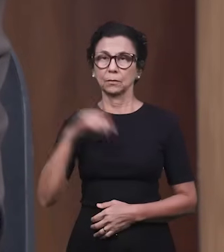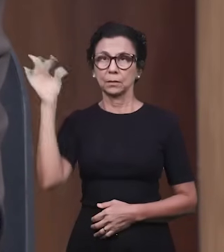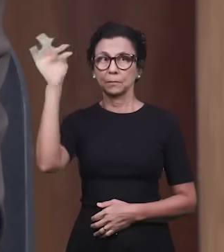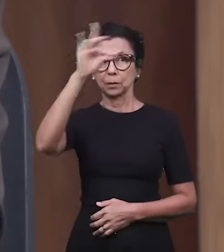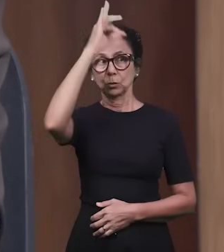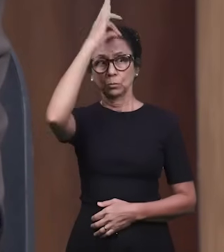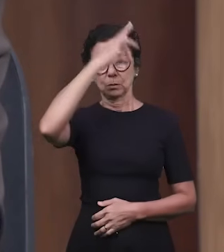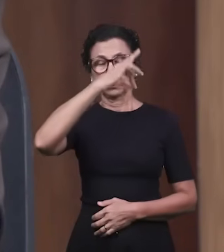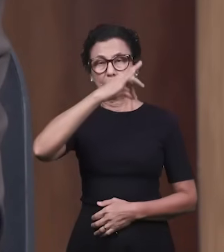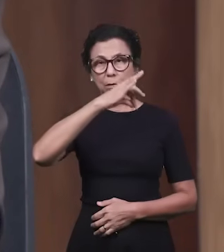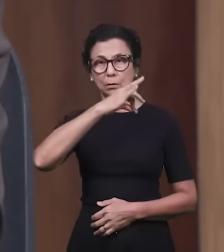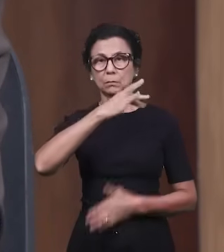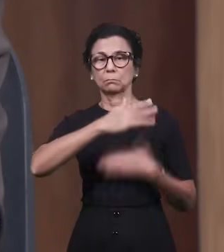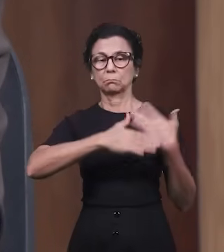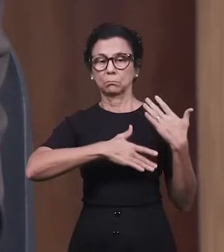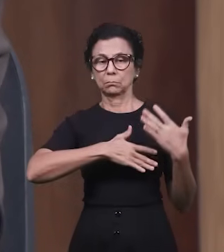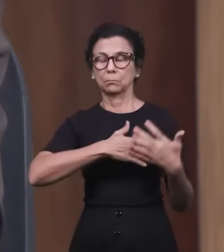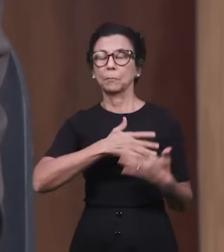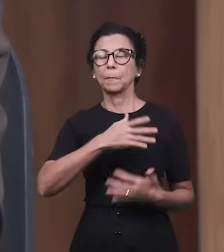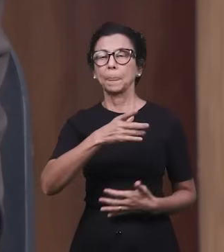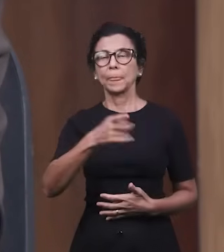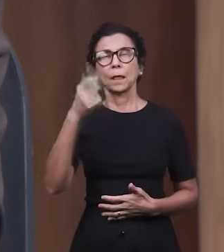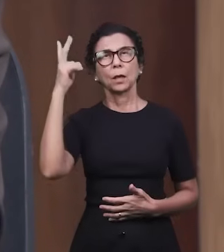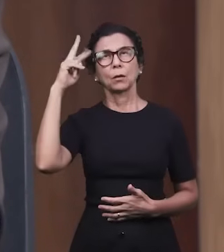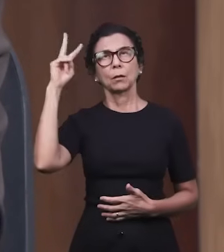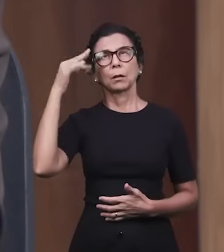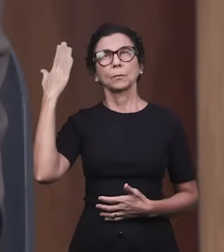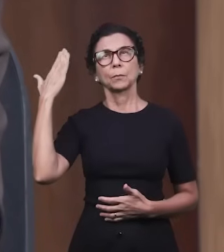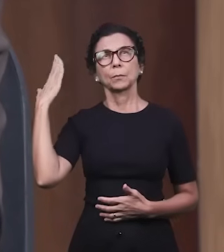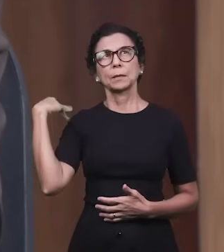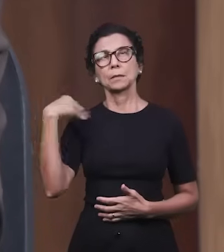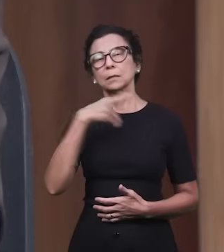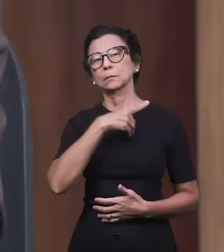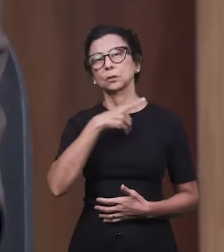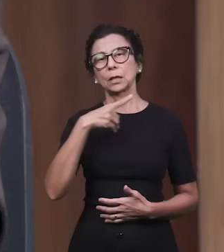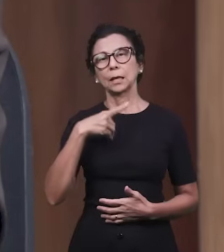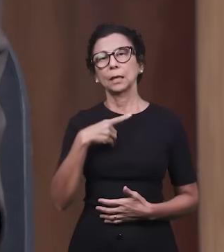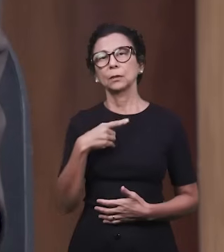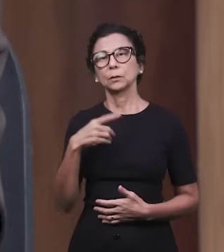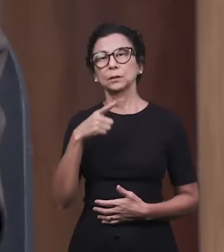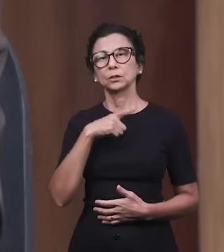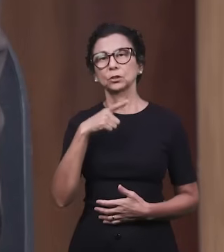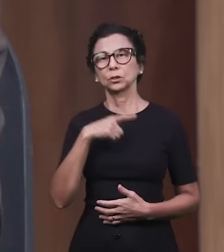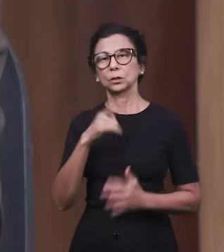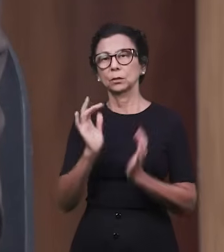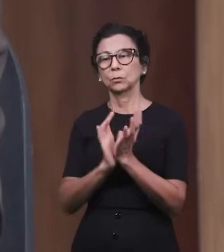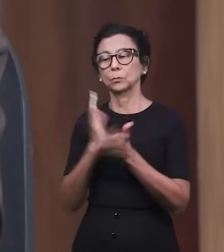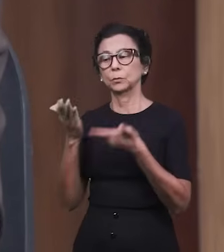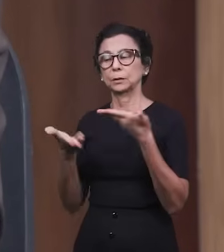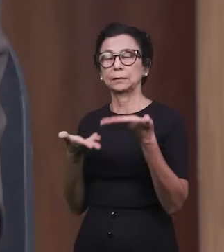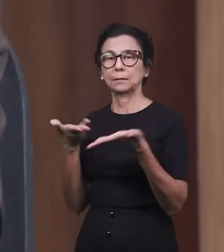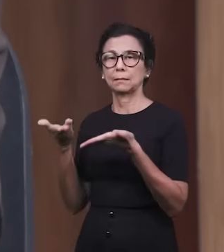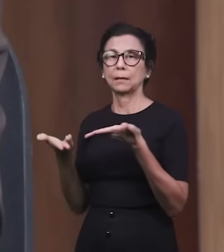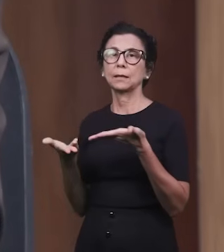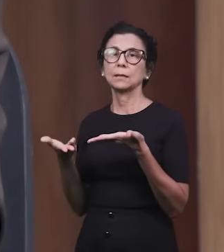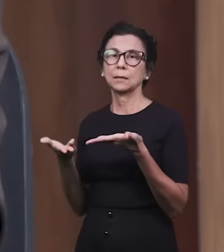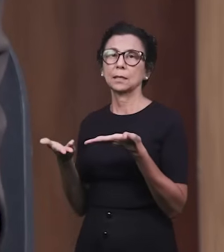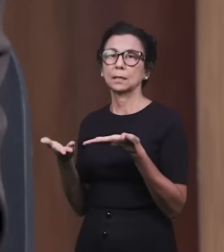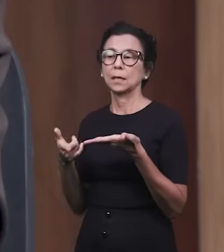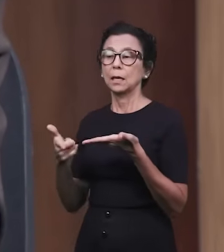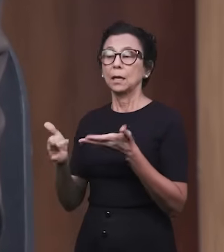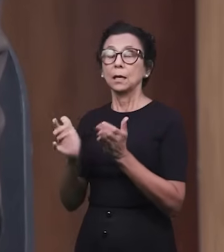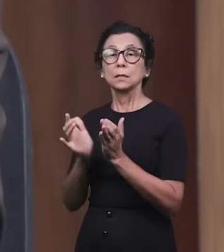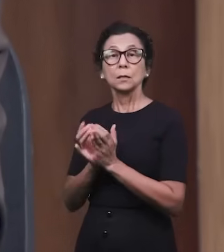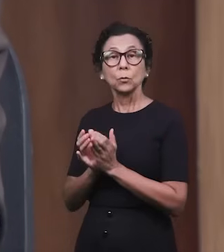tenho lembrança de diáconos que o grupo de assistência que eles eram responsáveis, esse grupo